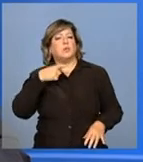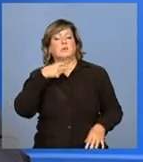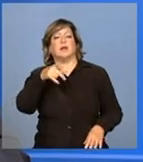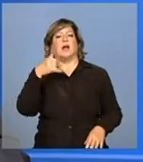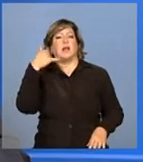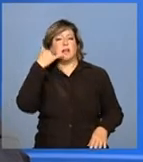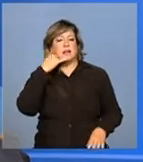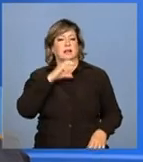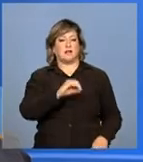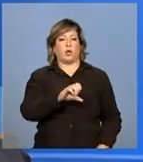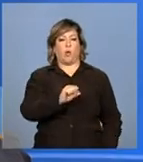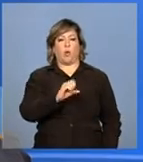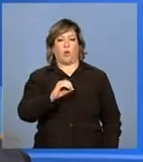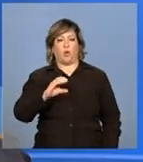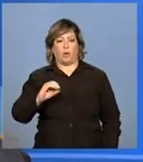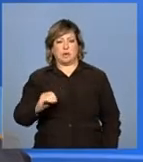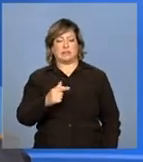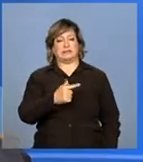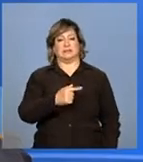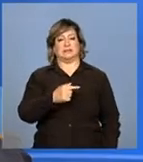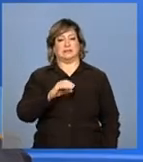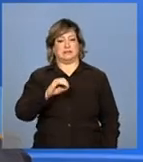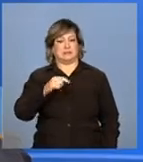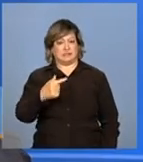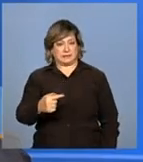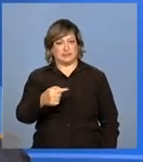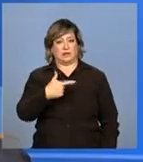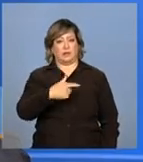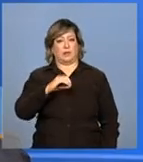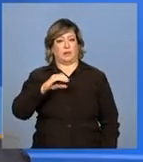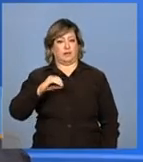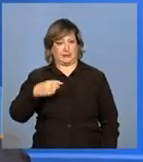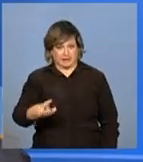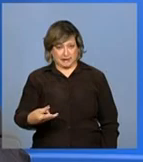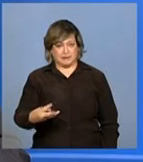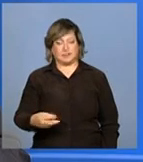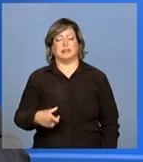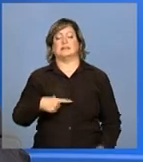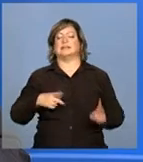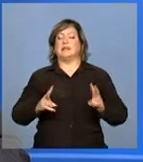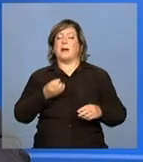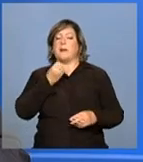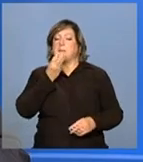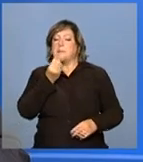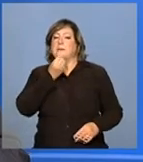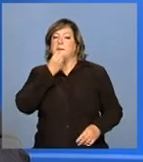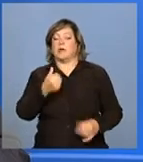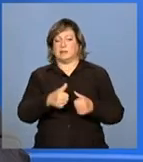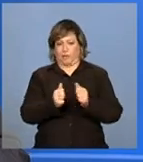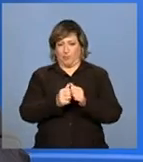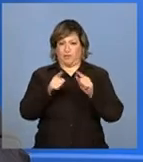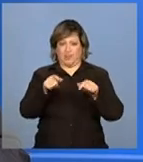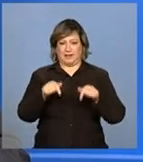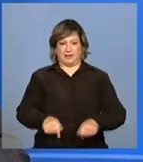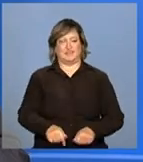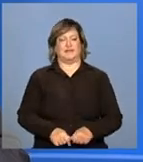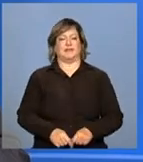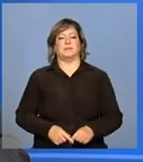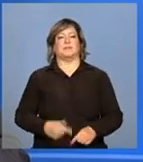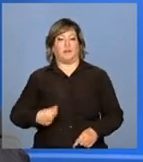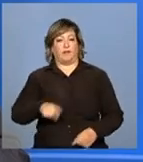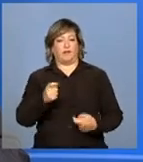é só ligar no 0800 707 2003 é sempre muito bom estar com você